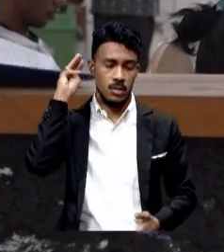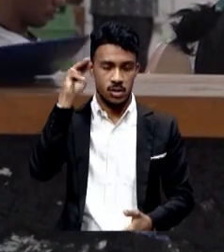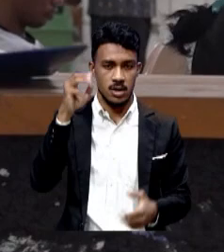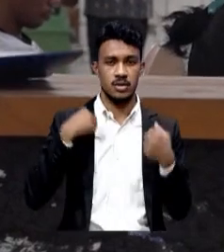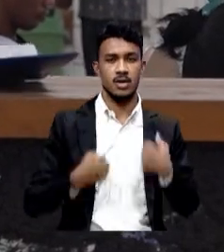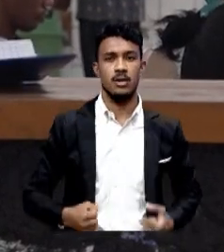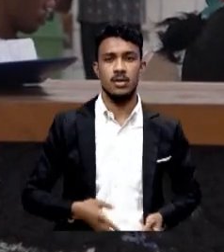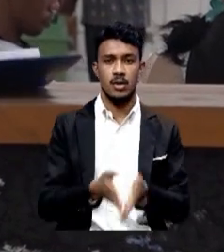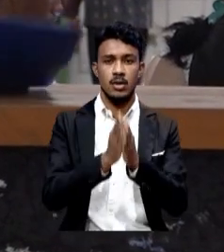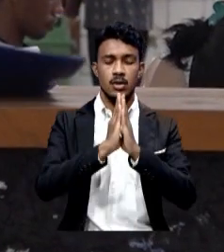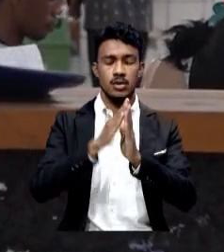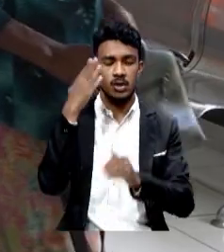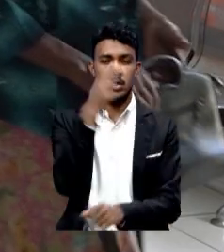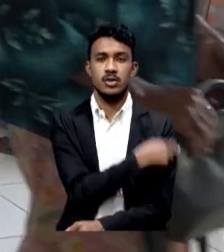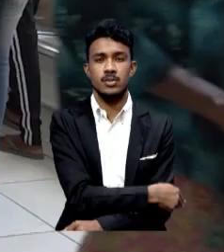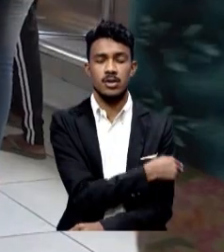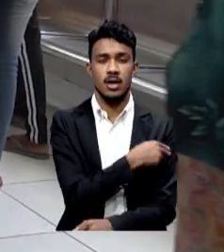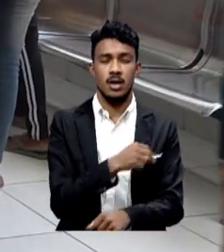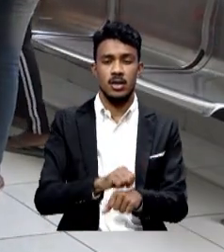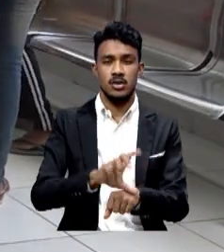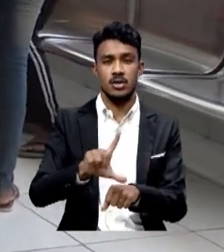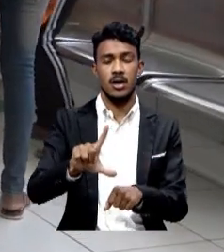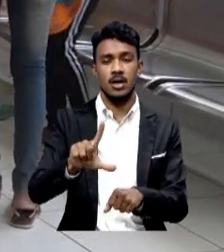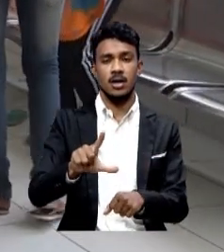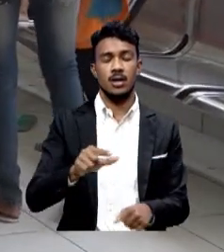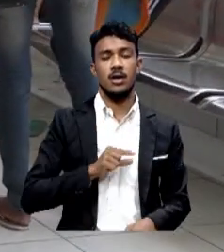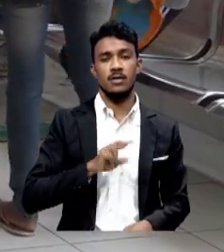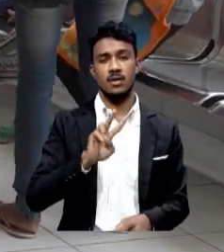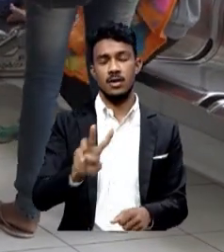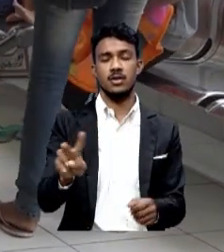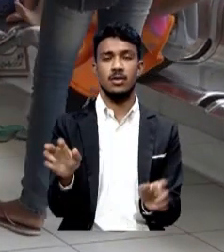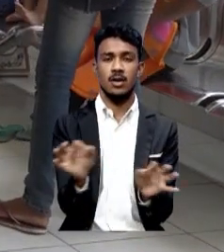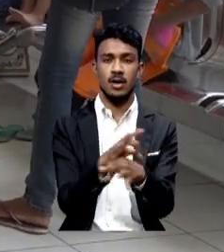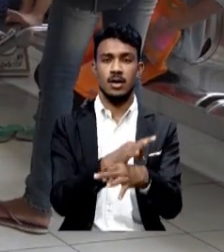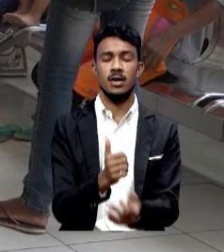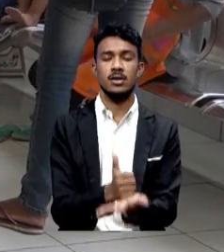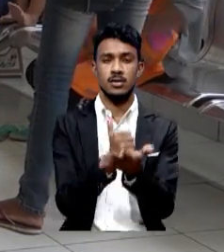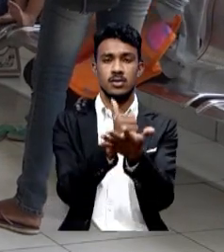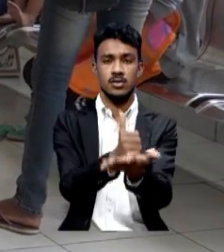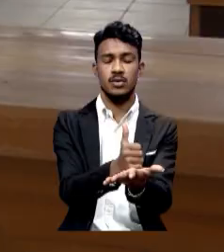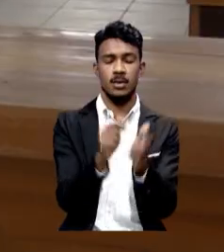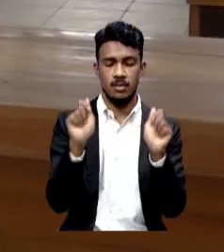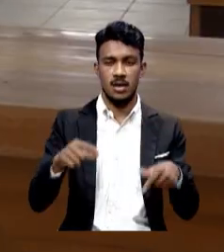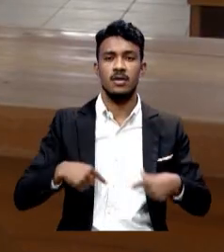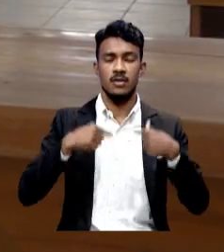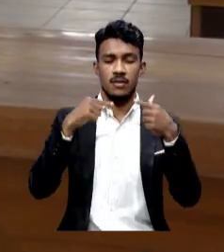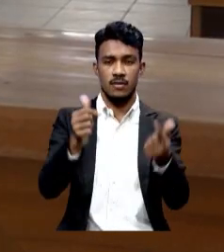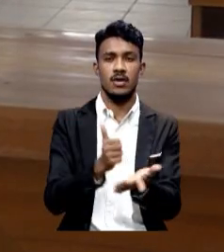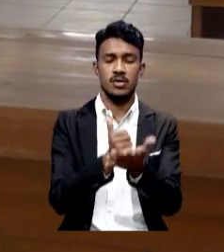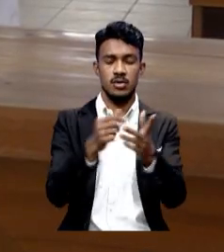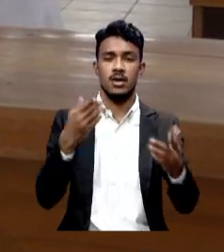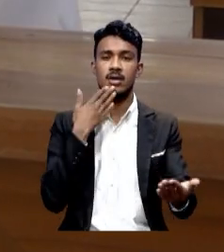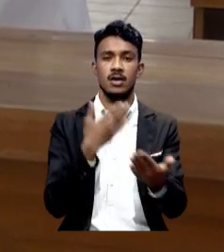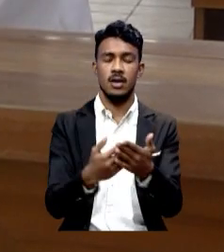husu gestor e Hospital Nacional Guido Valadares atu hadia gestão atendimento no ne bele fo atendimento dia ba